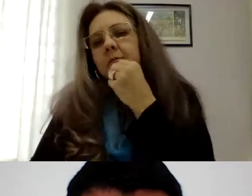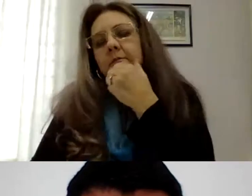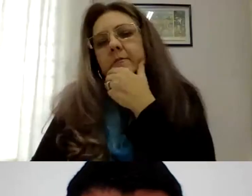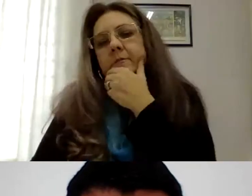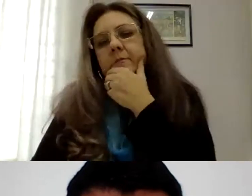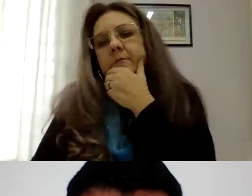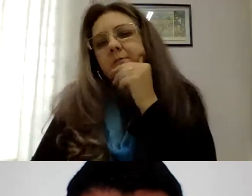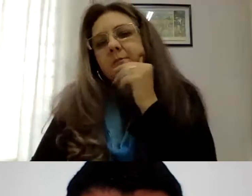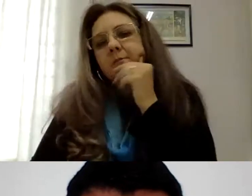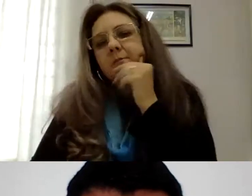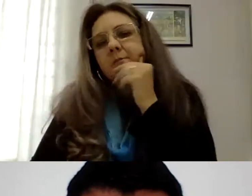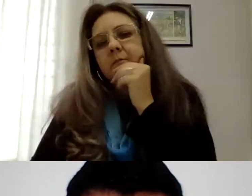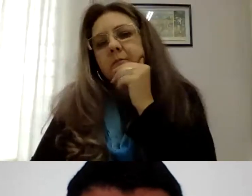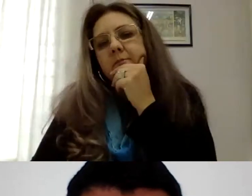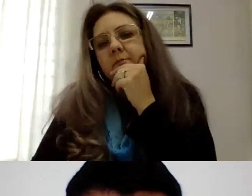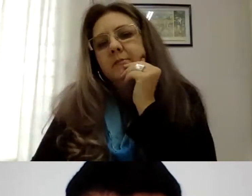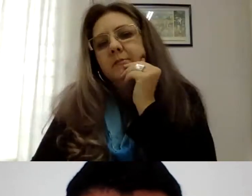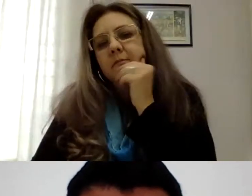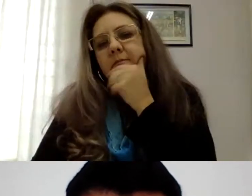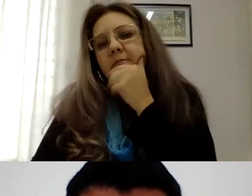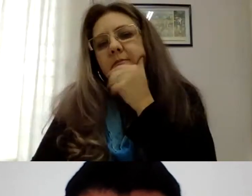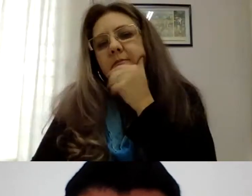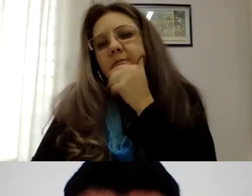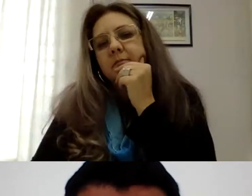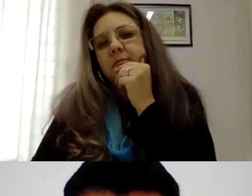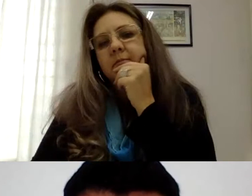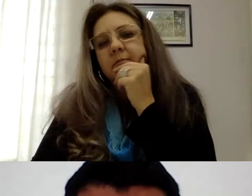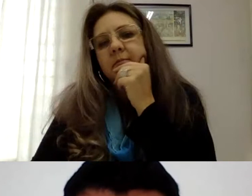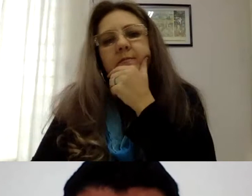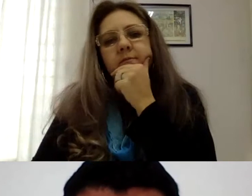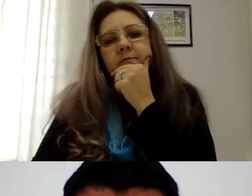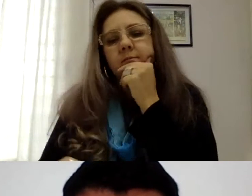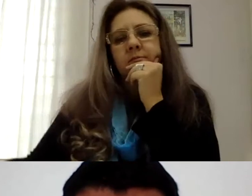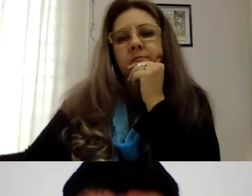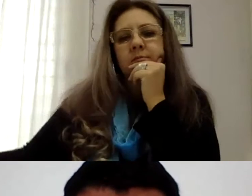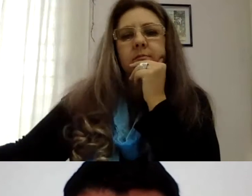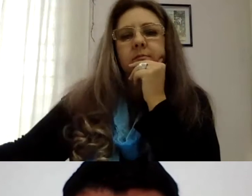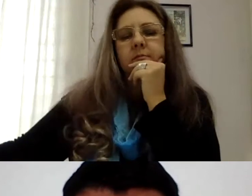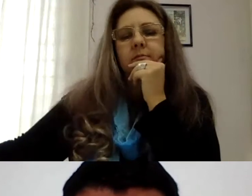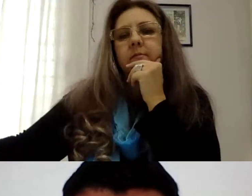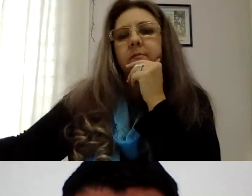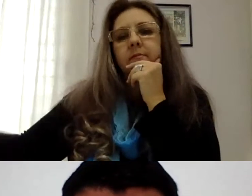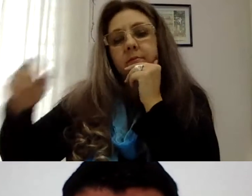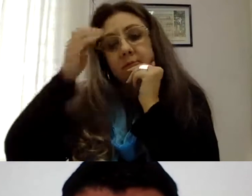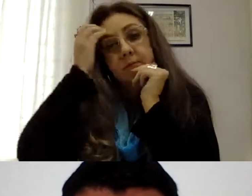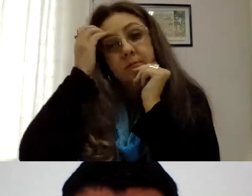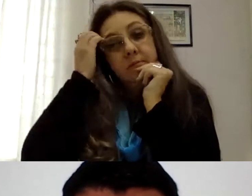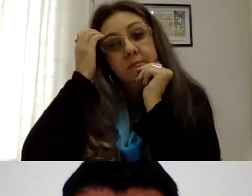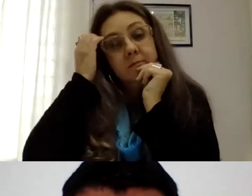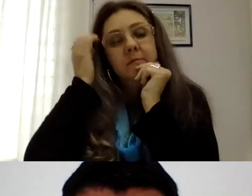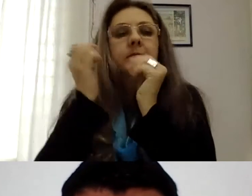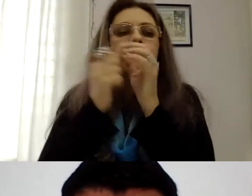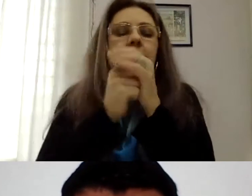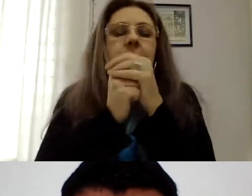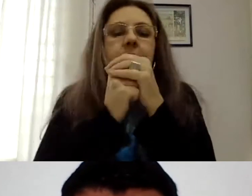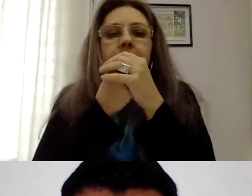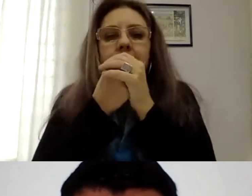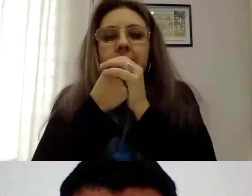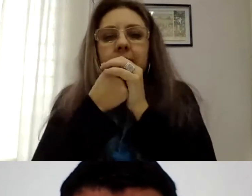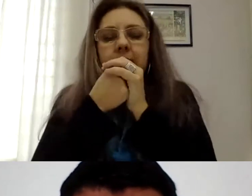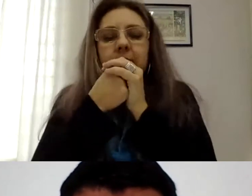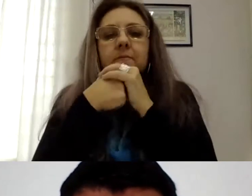coletivos, né? Os agregados entre humanos e não humanos, e sobretudo em texto como Política da Natureza, ele aborda esta